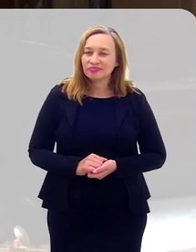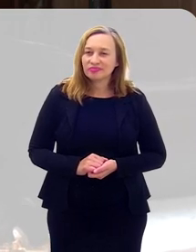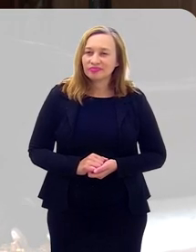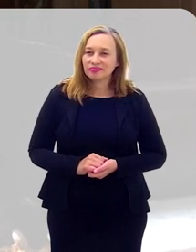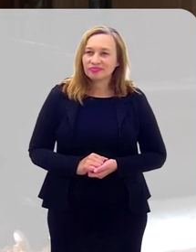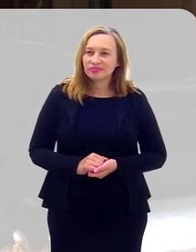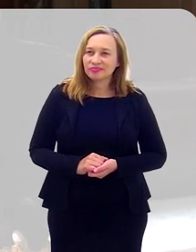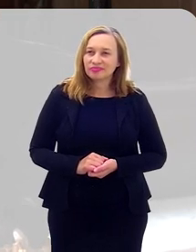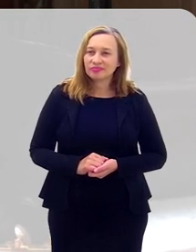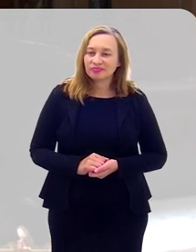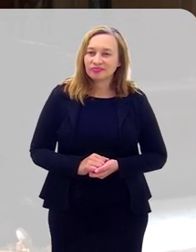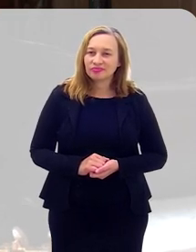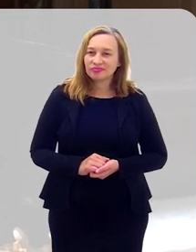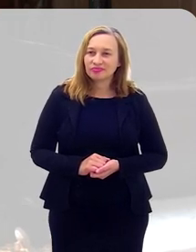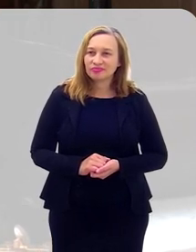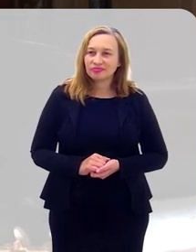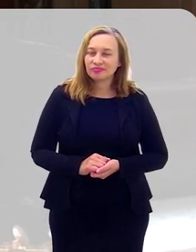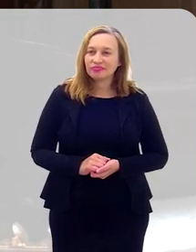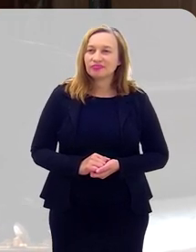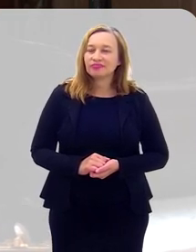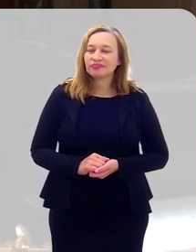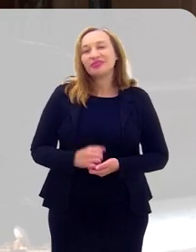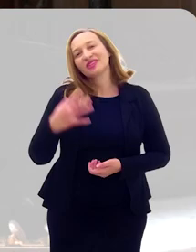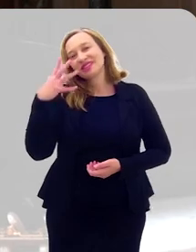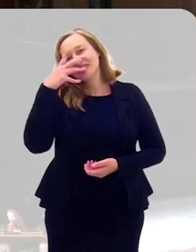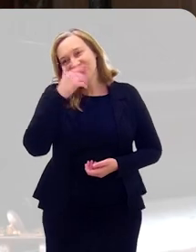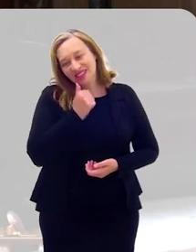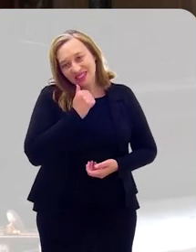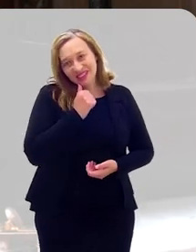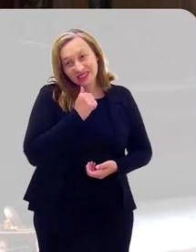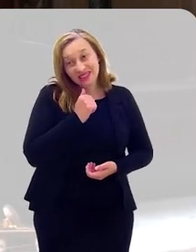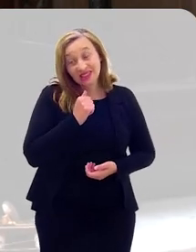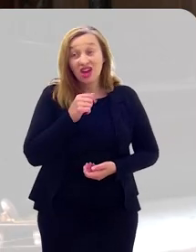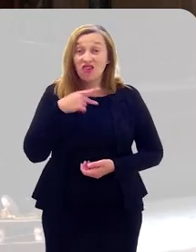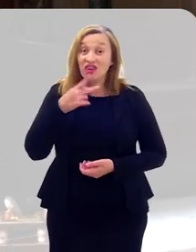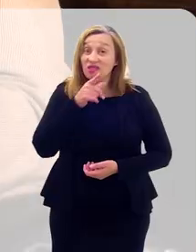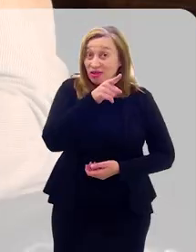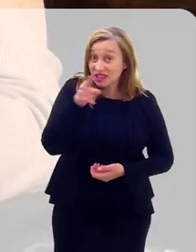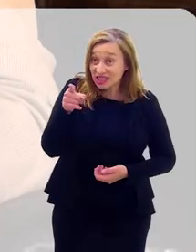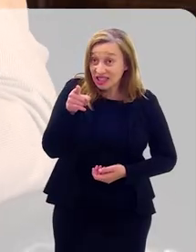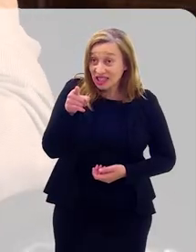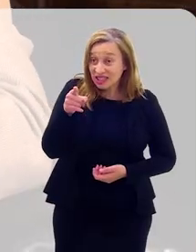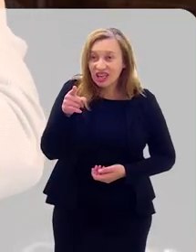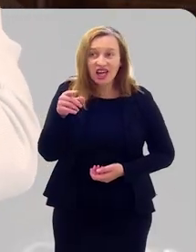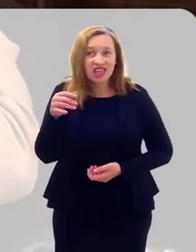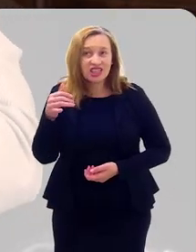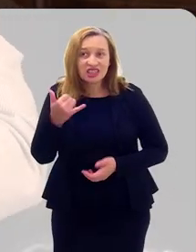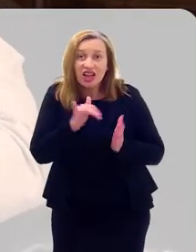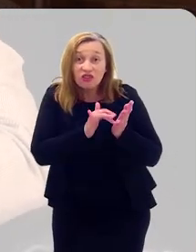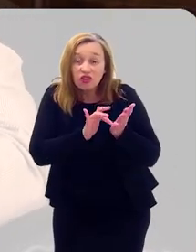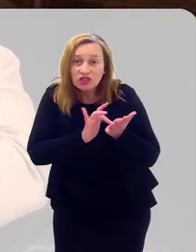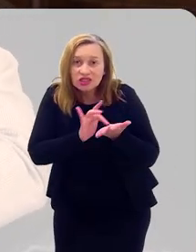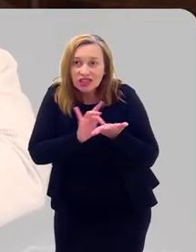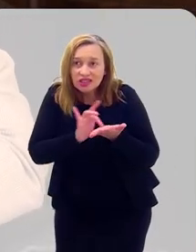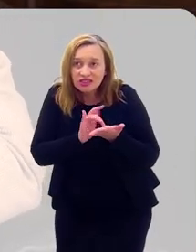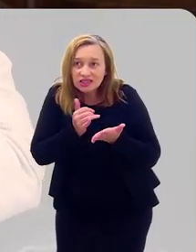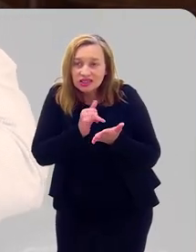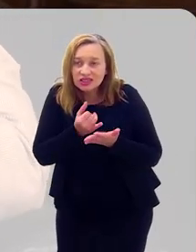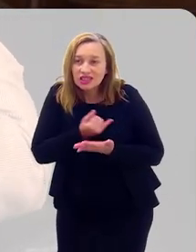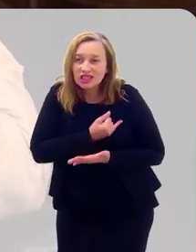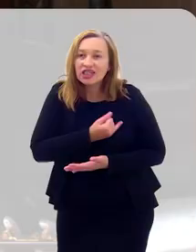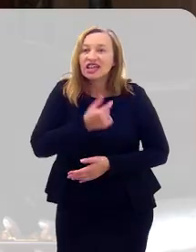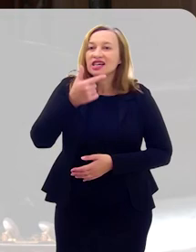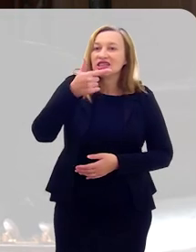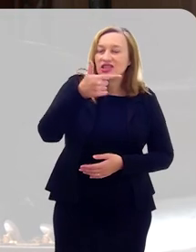W-I-L-L-I-A-M, arroba, J. William Dias. Coisa linda. Okay? Deixa eu falar para você em casa. Telefone? Tem telefone? Telefone, tem